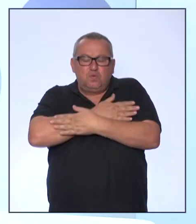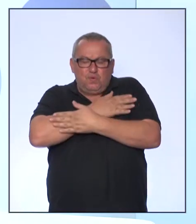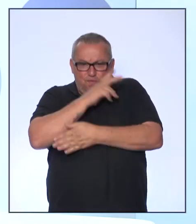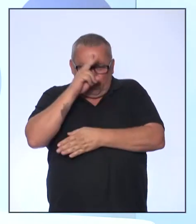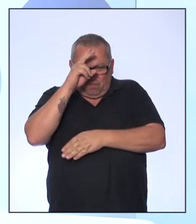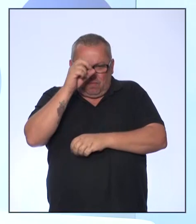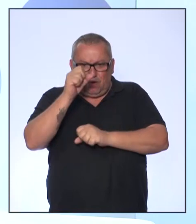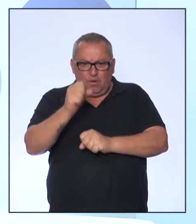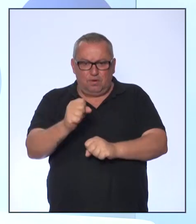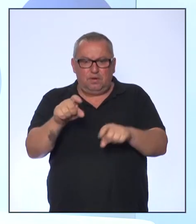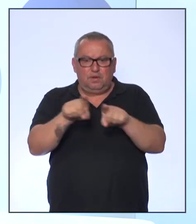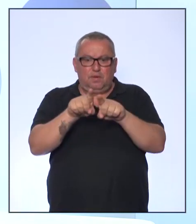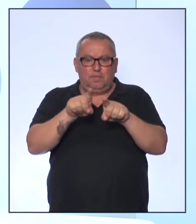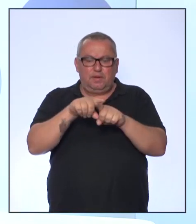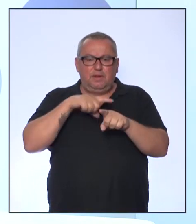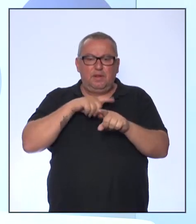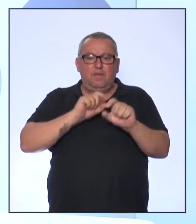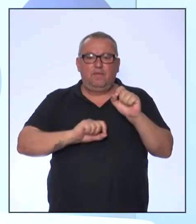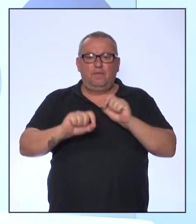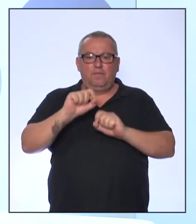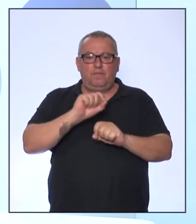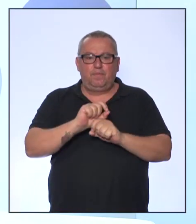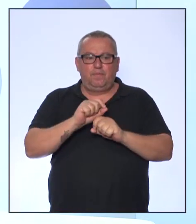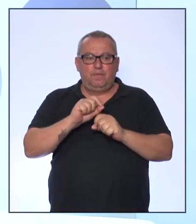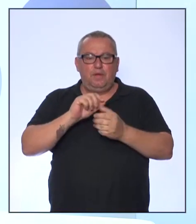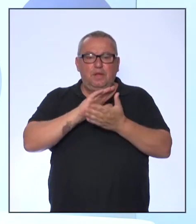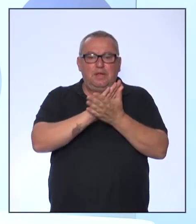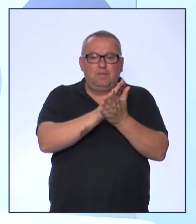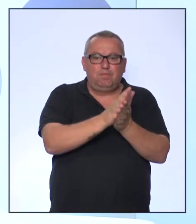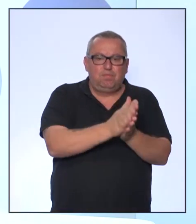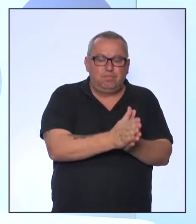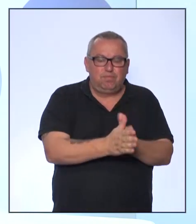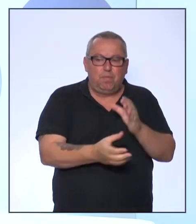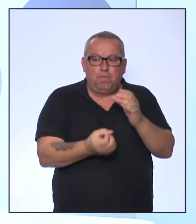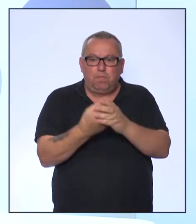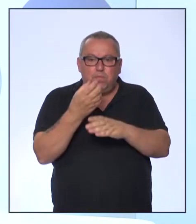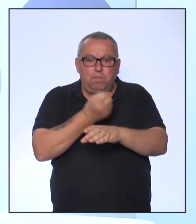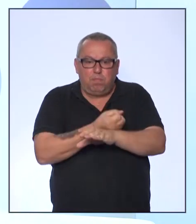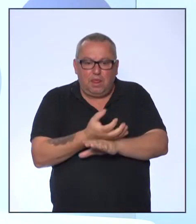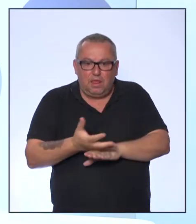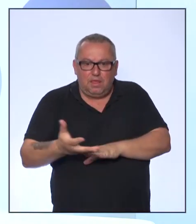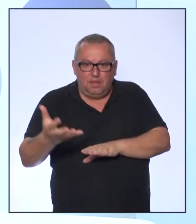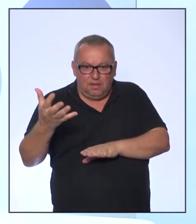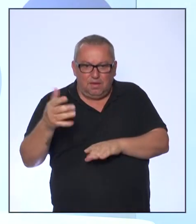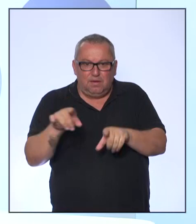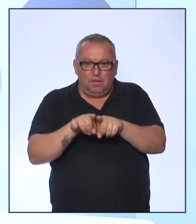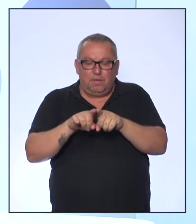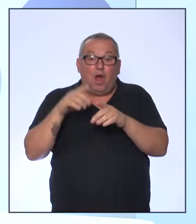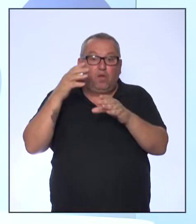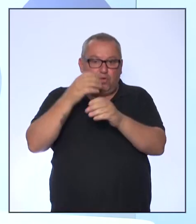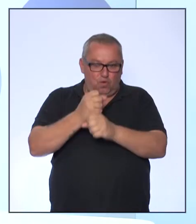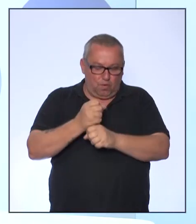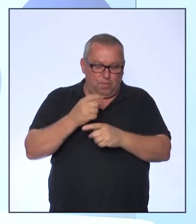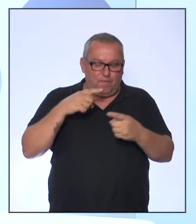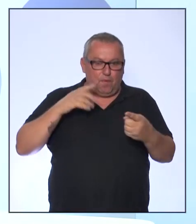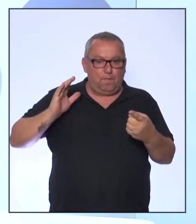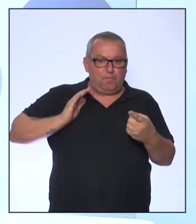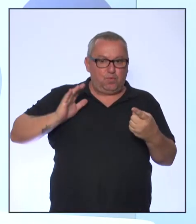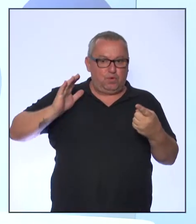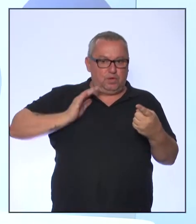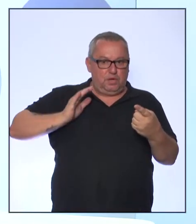rigoroso, e esse inverno rigoroso ele destruiu algumas plantações. Então, somem a isso a